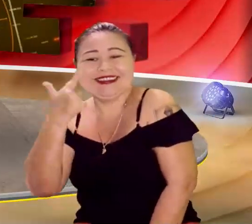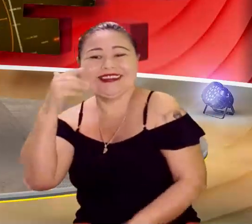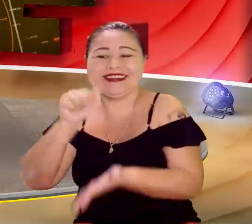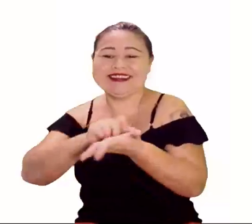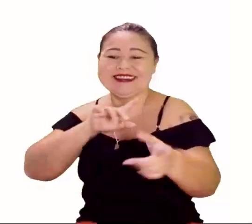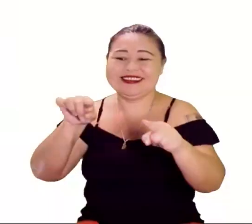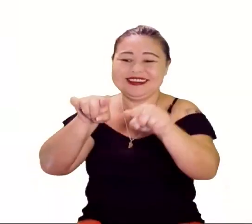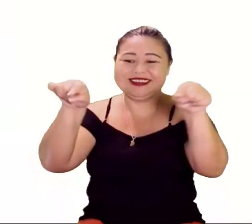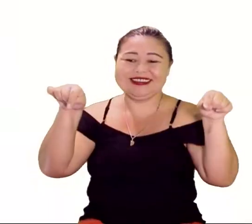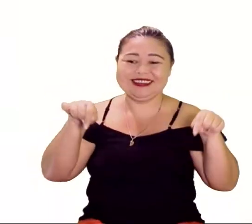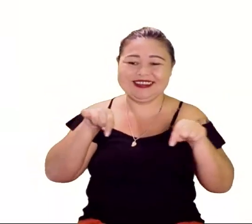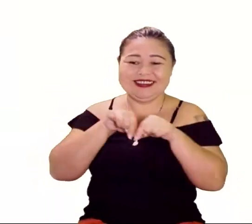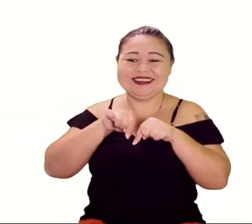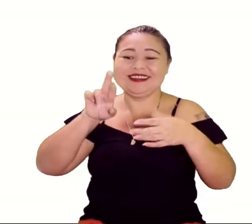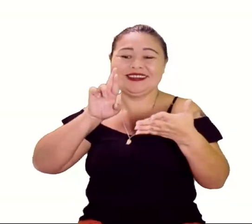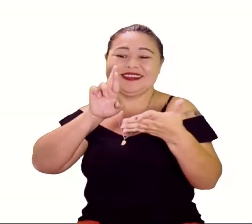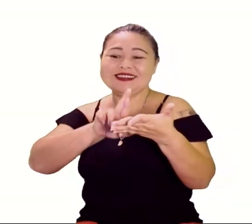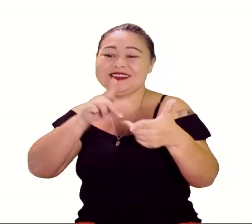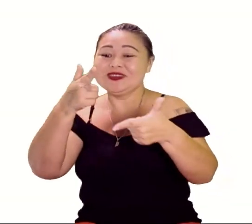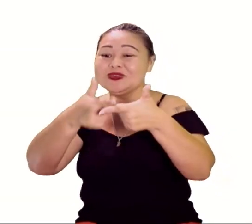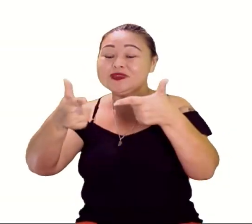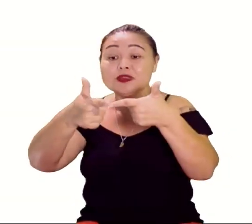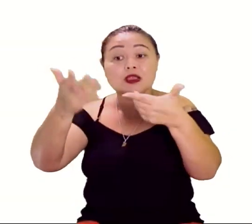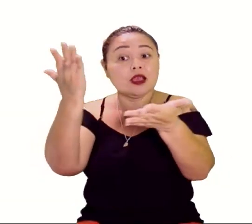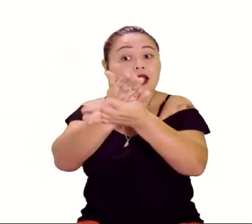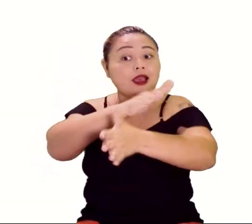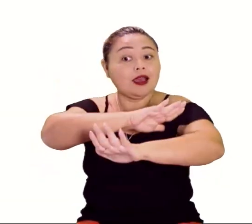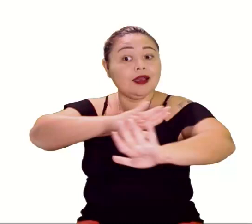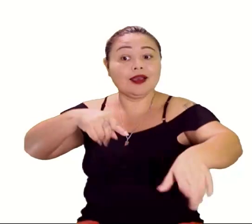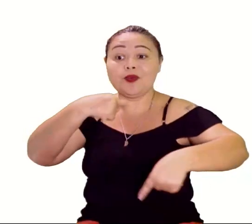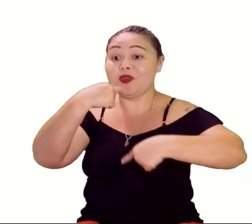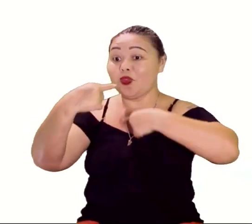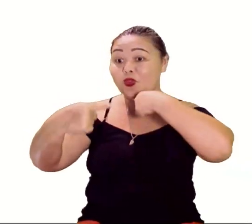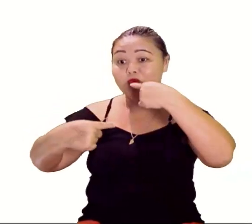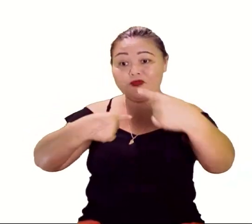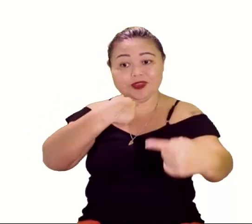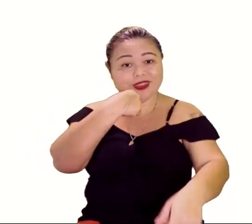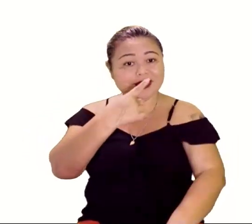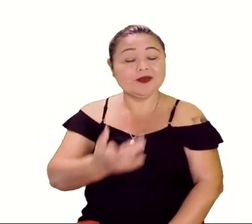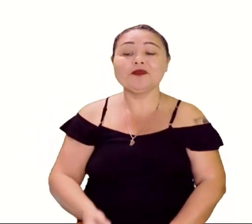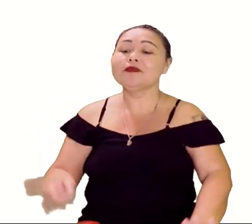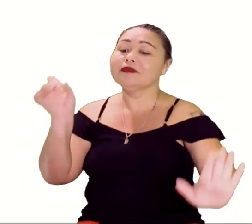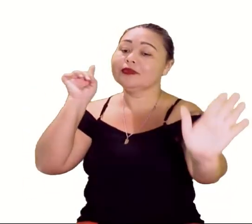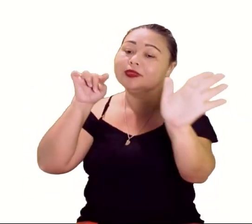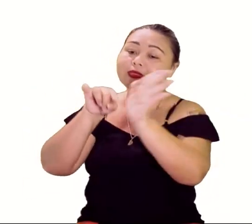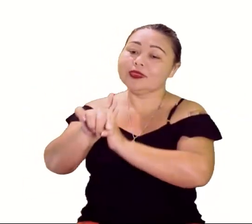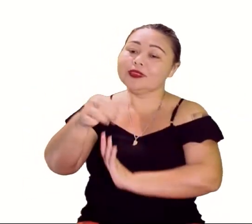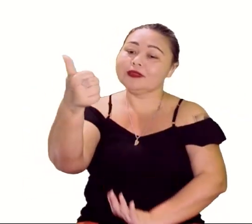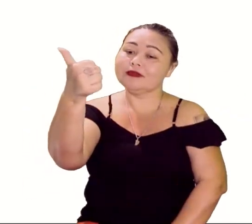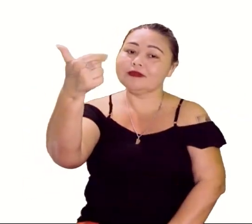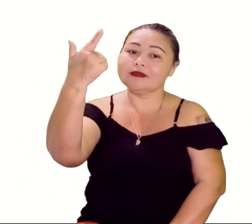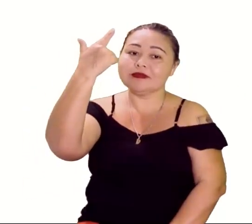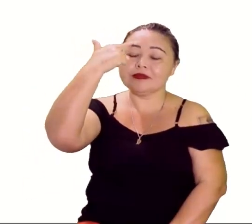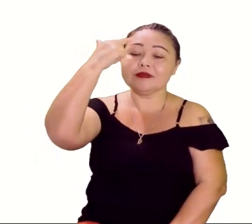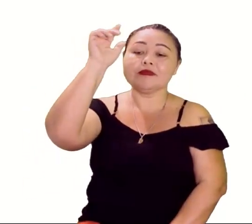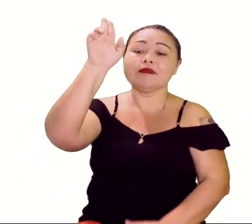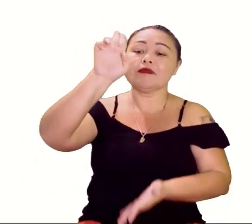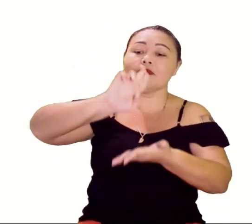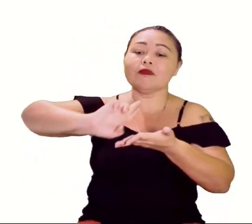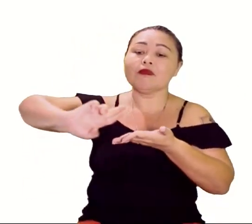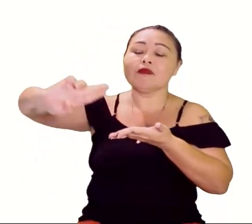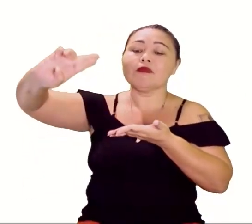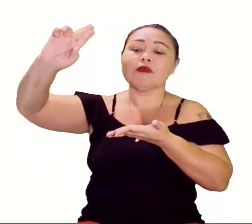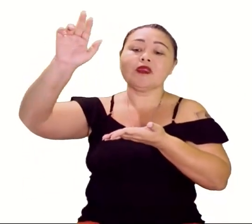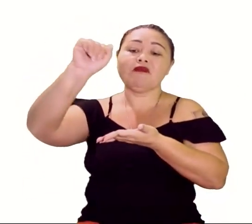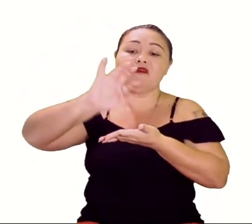atividade de sala e vamos resolver e tirar as dúvidas. Primeira perguntinha. Universidade Federal do